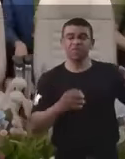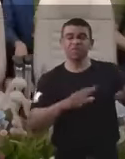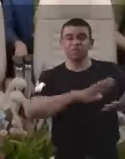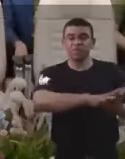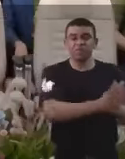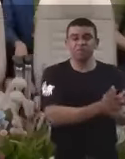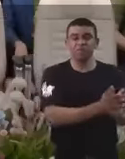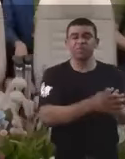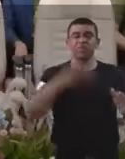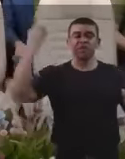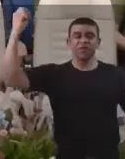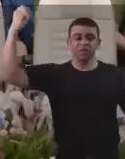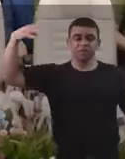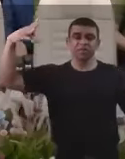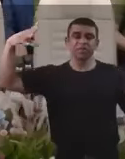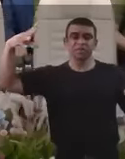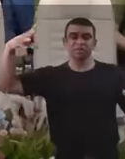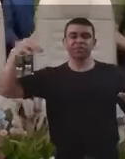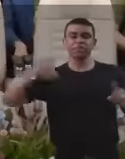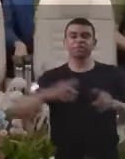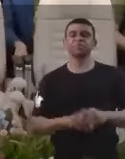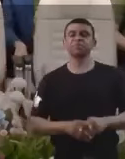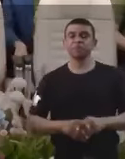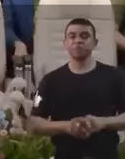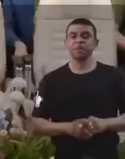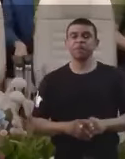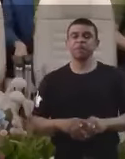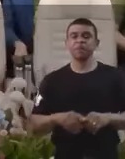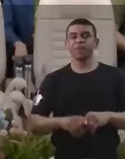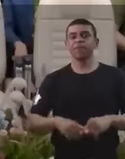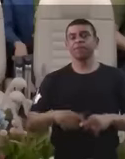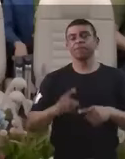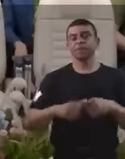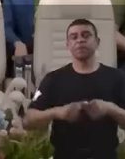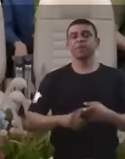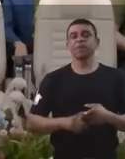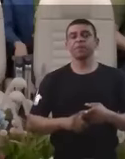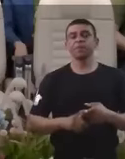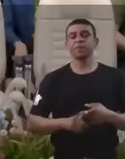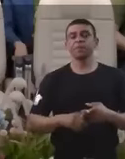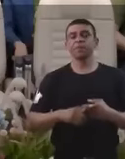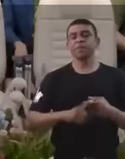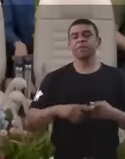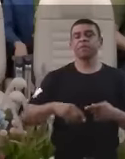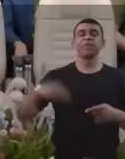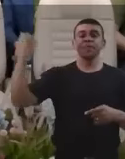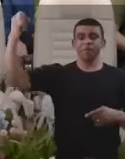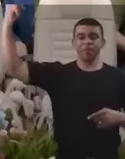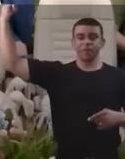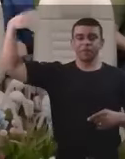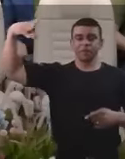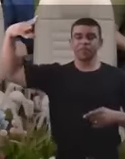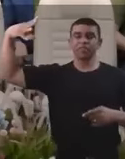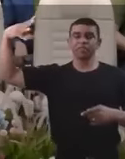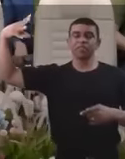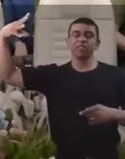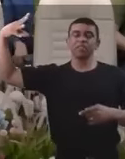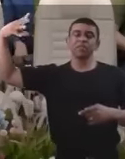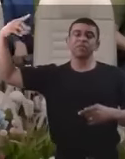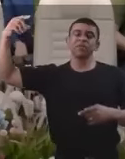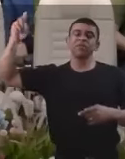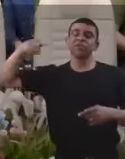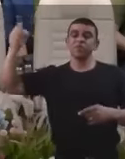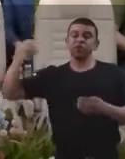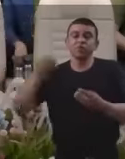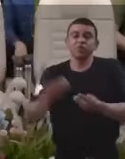oferecida ao homem de modo pleno através da pessoa do nosso Senhor e Salvador Jesus Cristo,